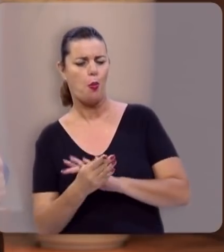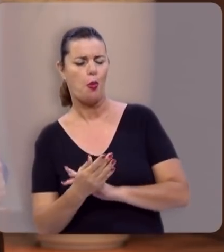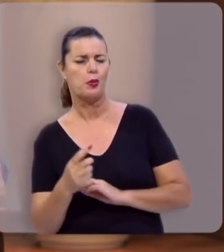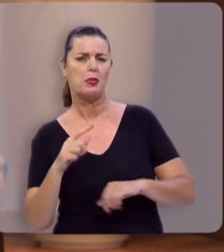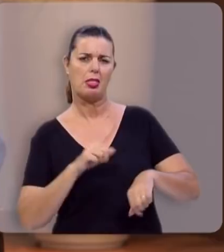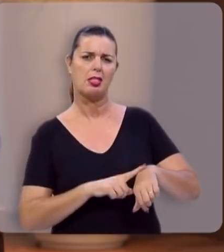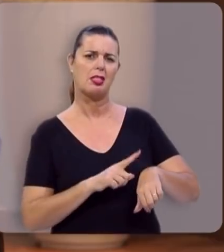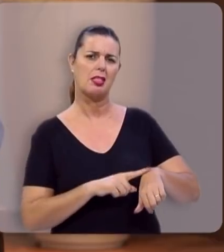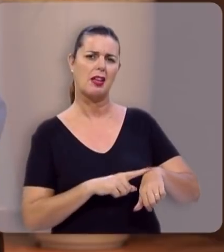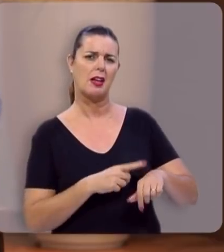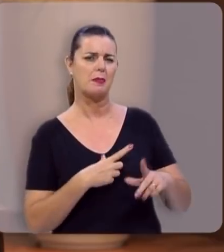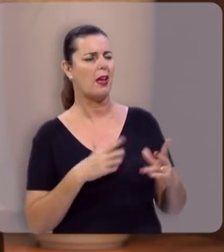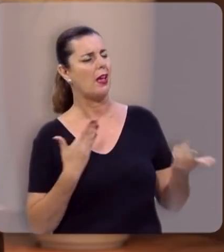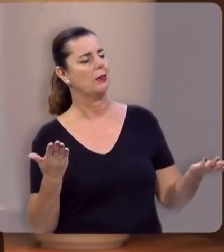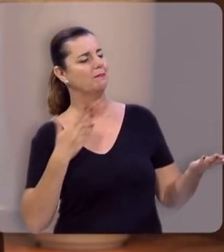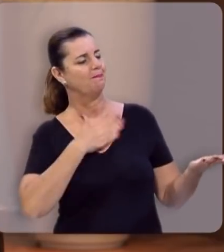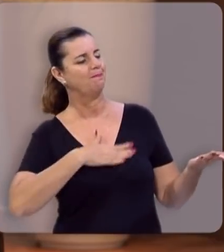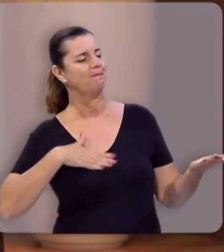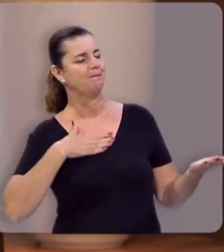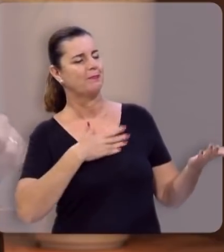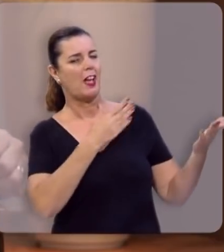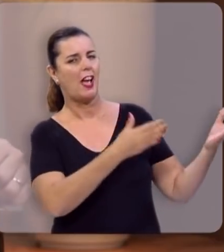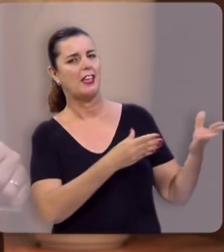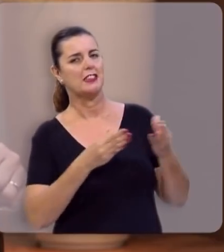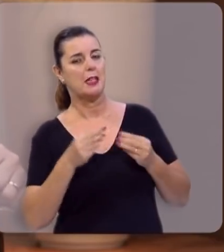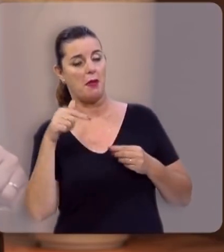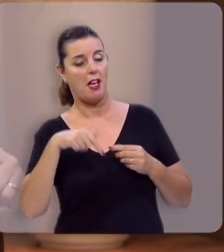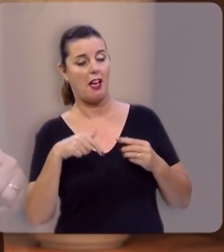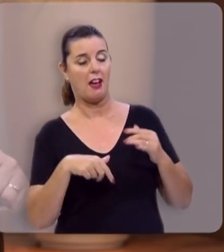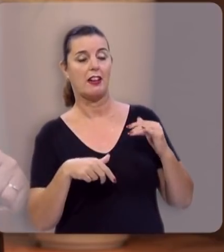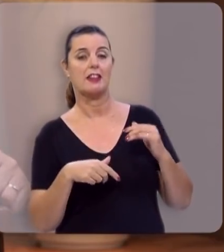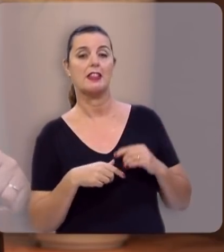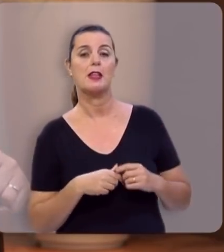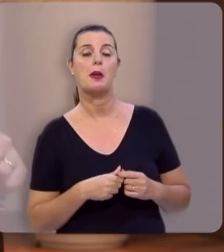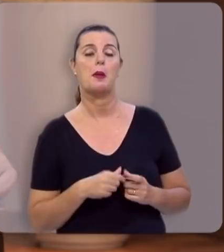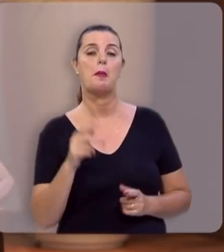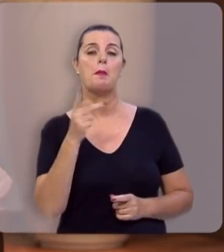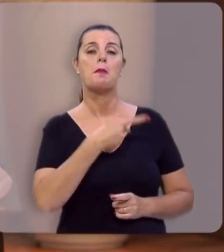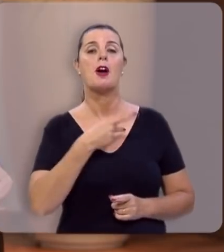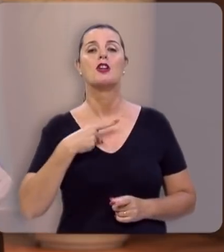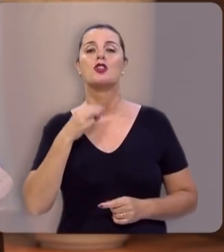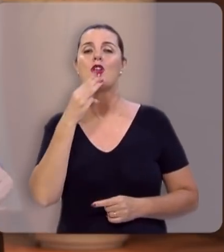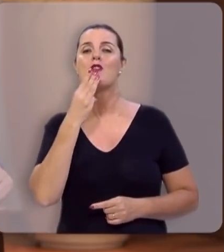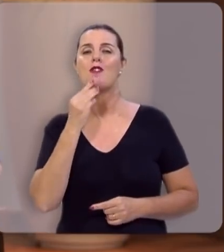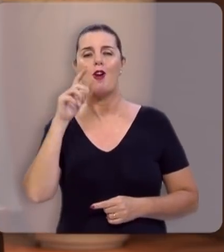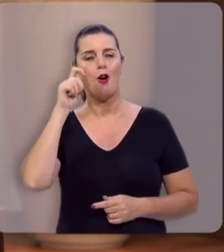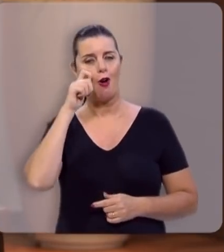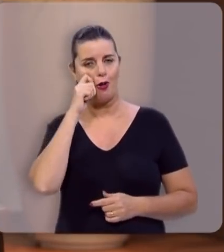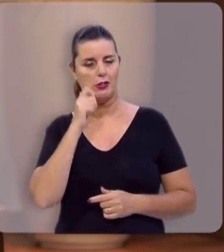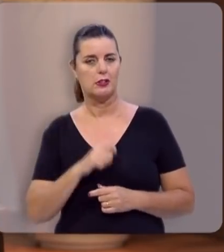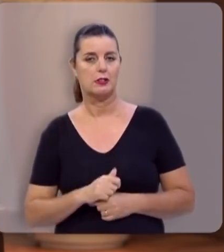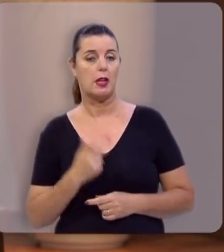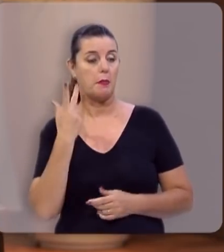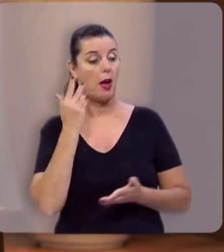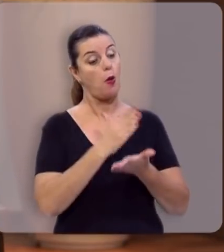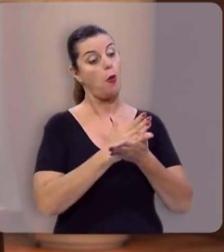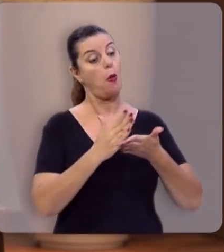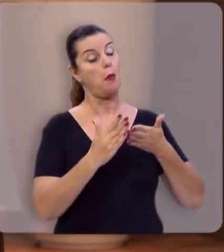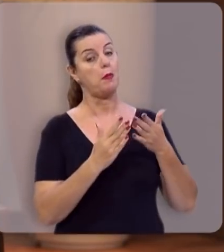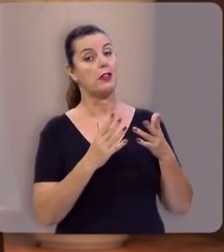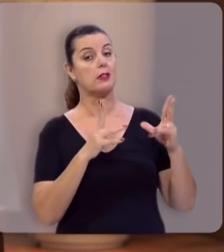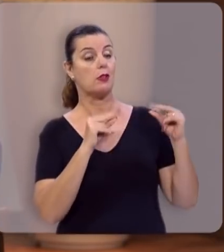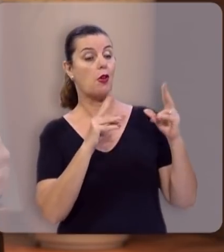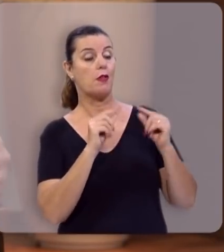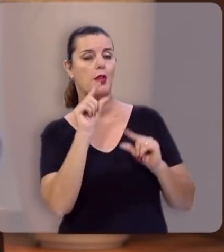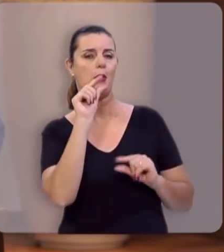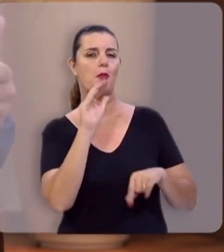acostumado com esse tempo, onde eu tenho o privilégio de receber aqui nos nossos estúdios o pastor Roster Guimarães Lopes para a gente conversar um